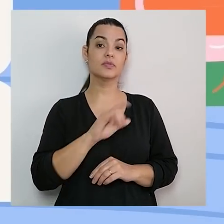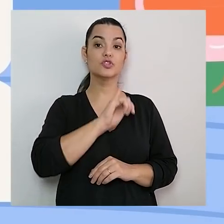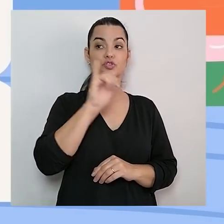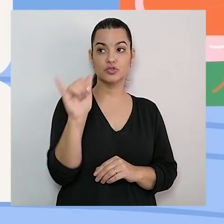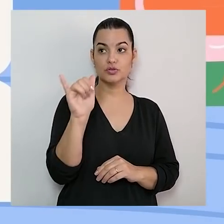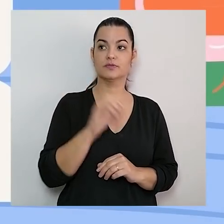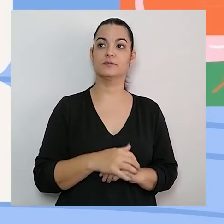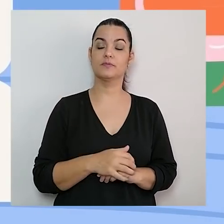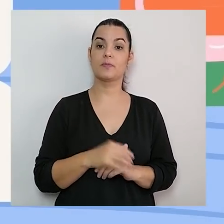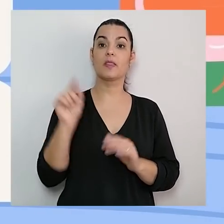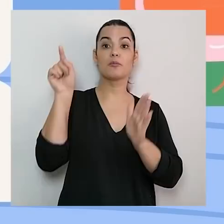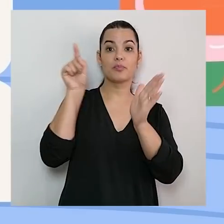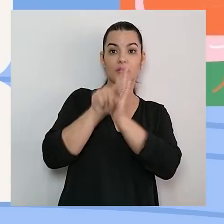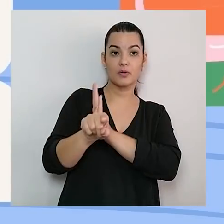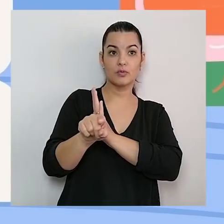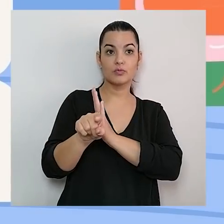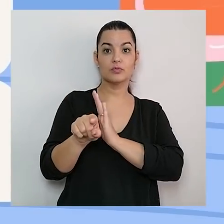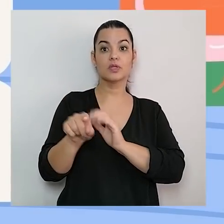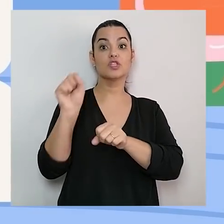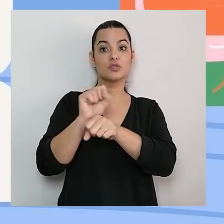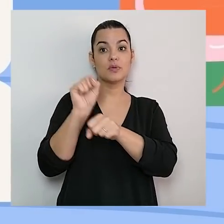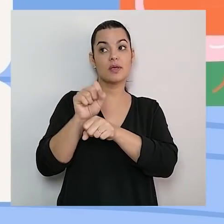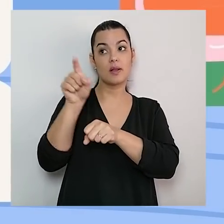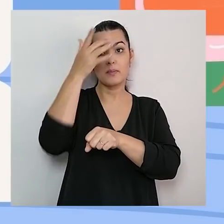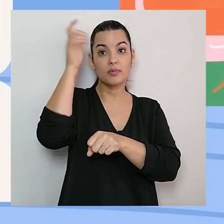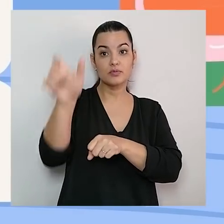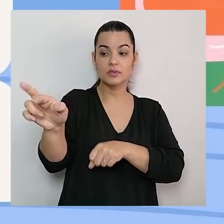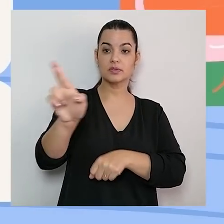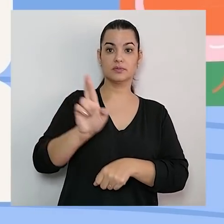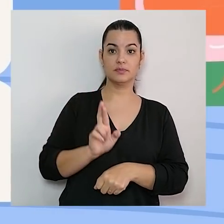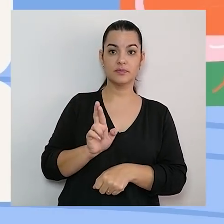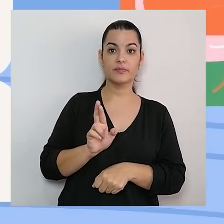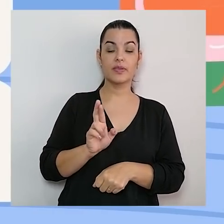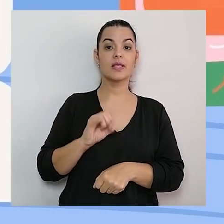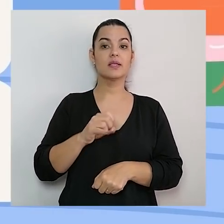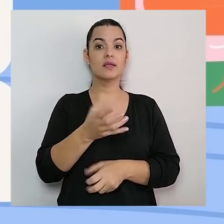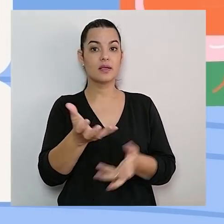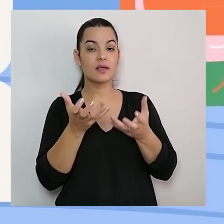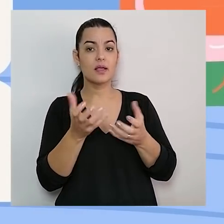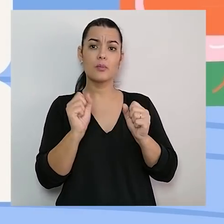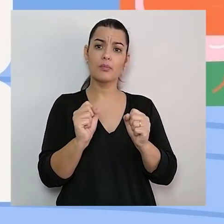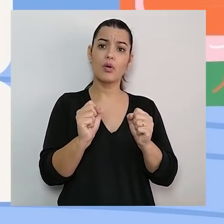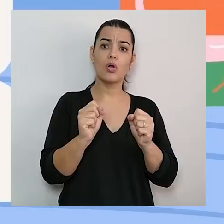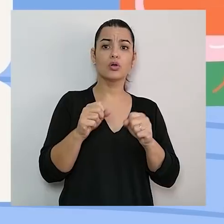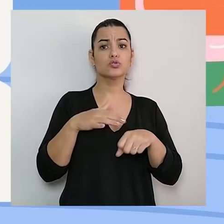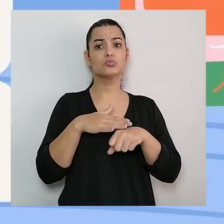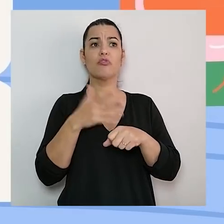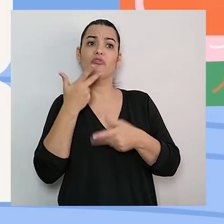vai dizer as perguntas, esperar a pessoa responder e, se você quiser, você pode fazer um